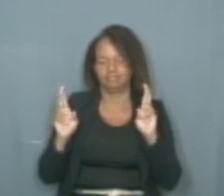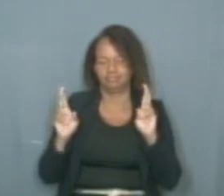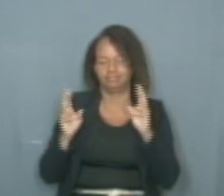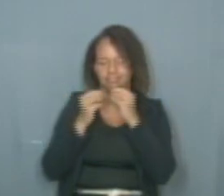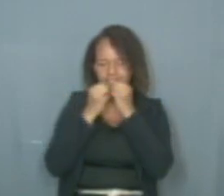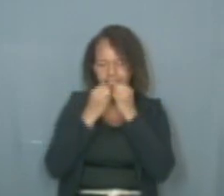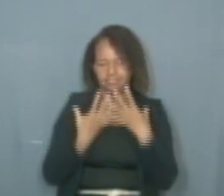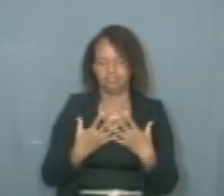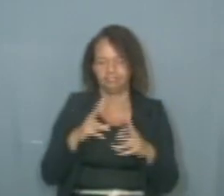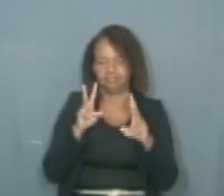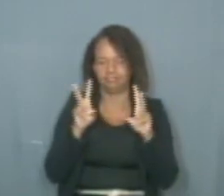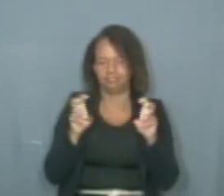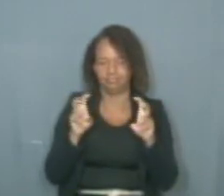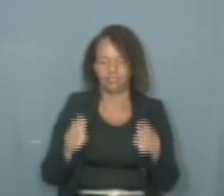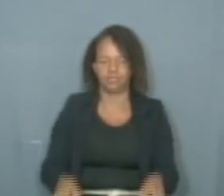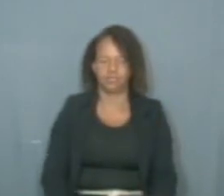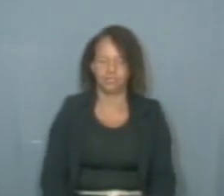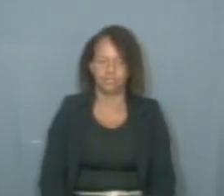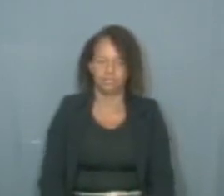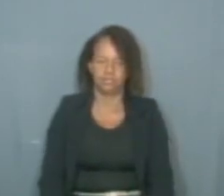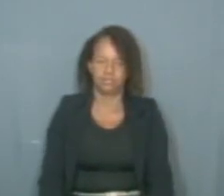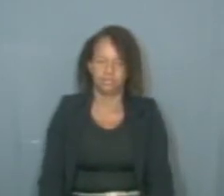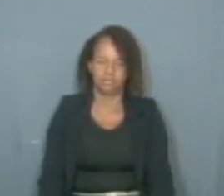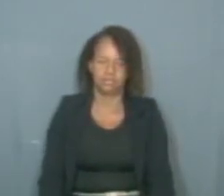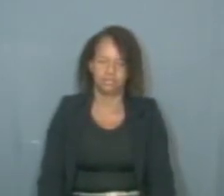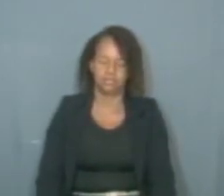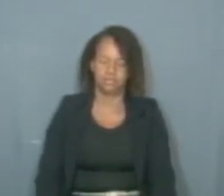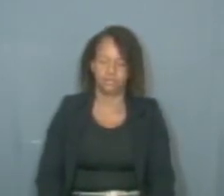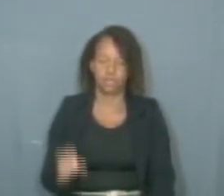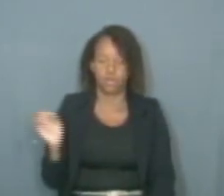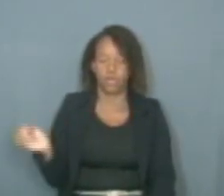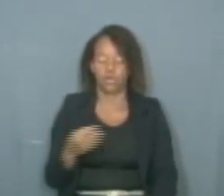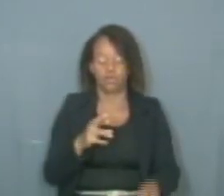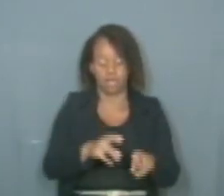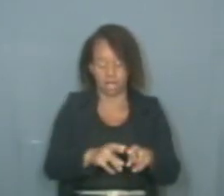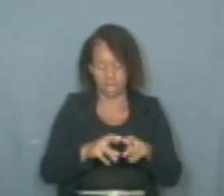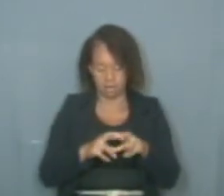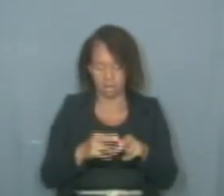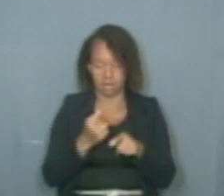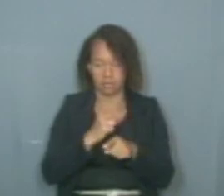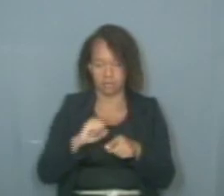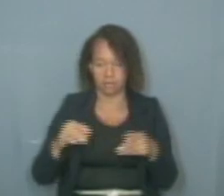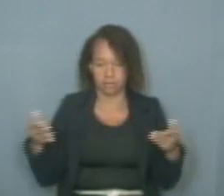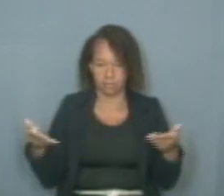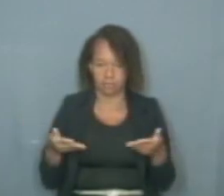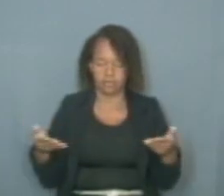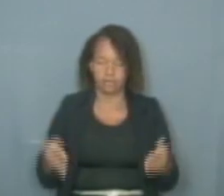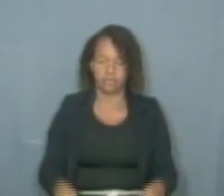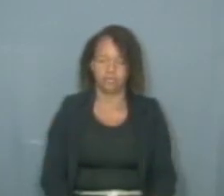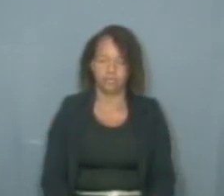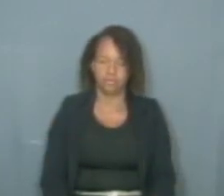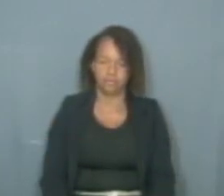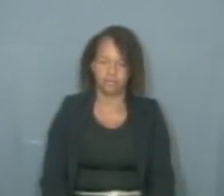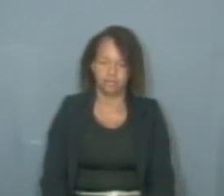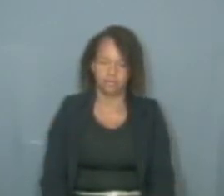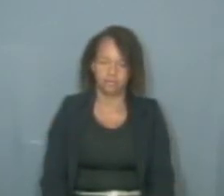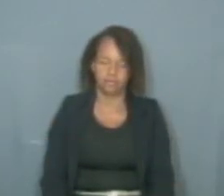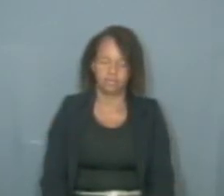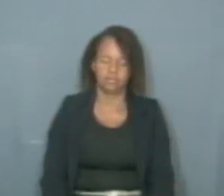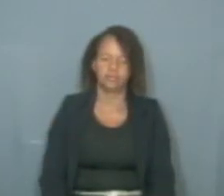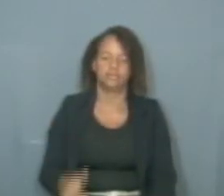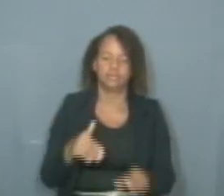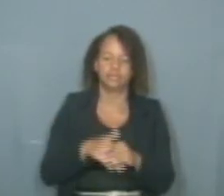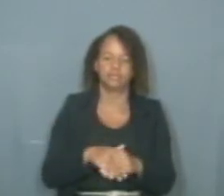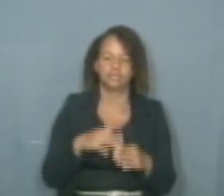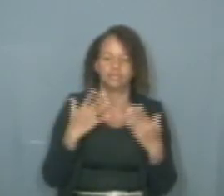esse pleito em especial. O meu novo requerimento que eu vou defender aqui, senhoras e senhores, é um voto